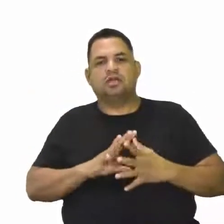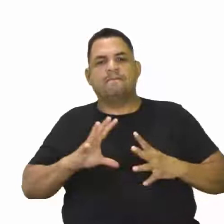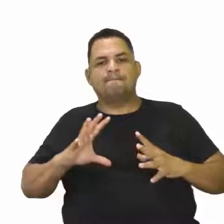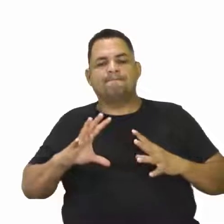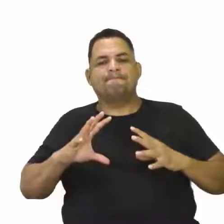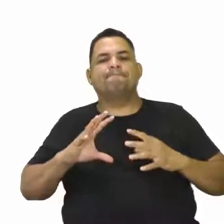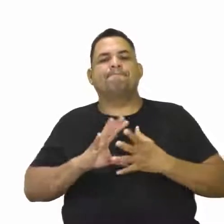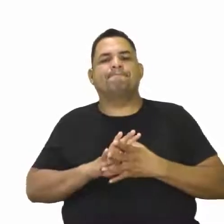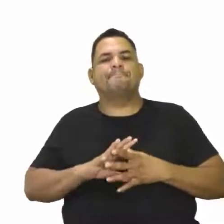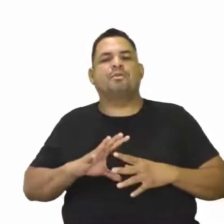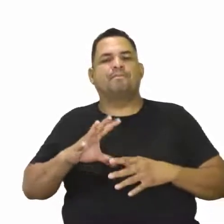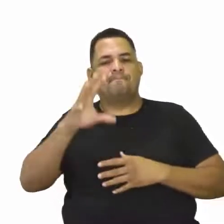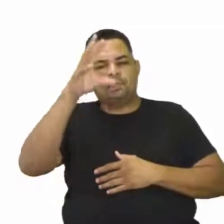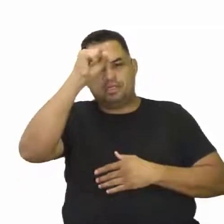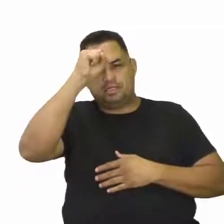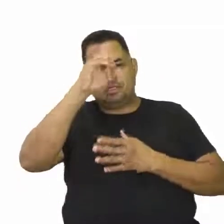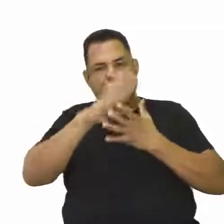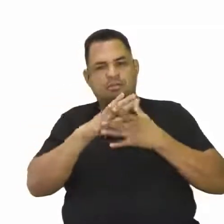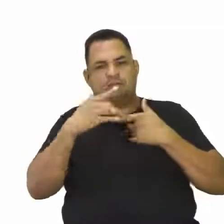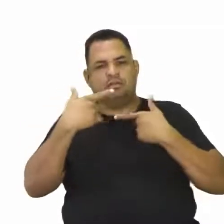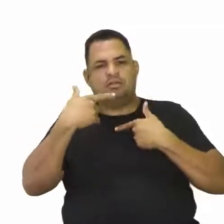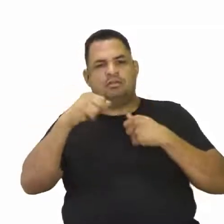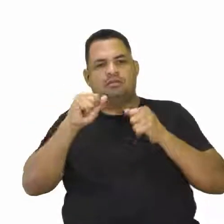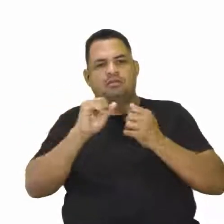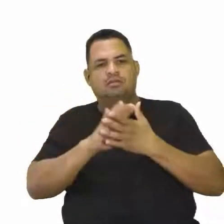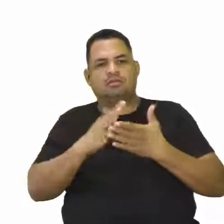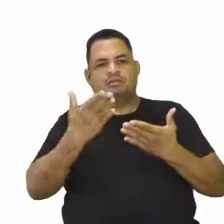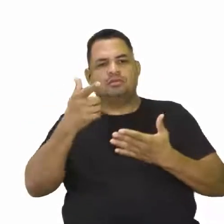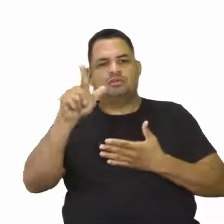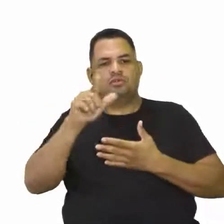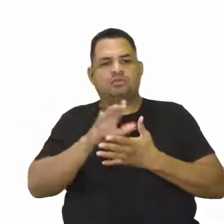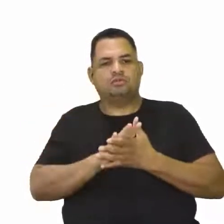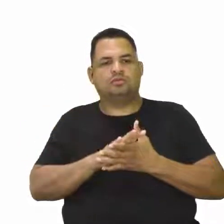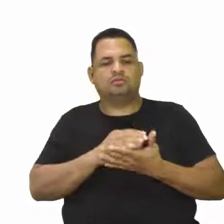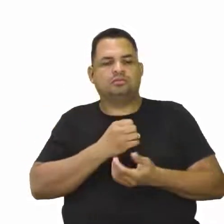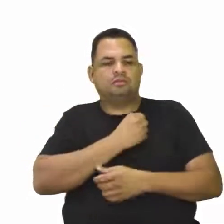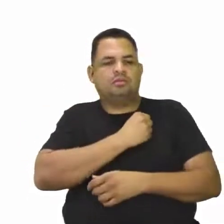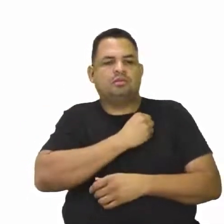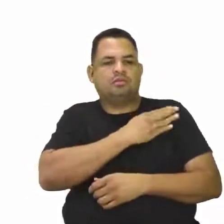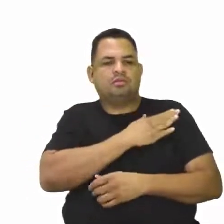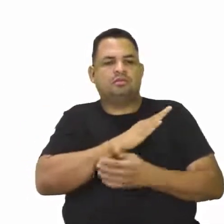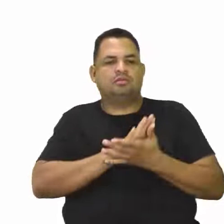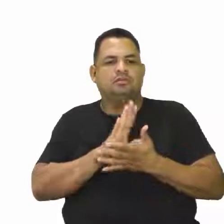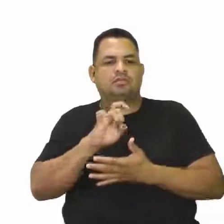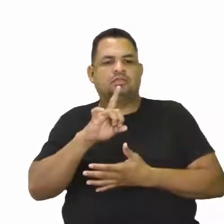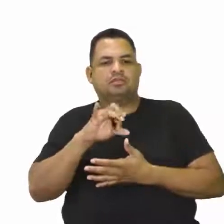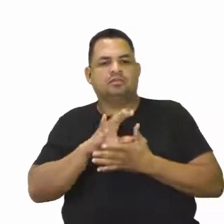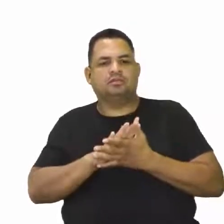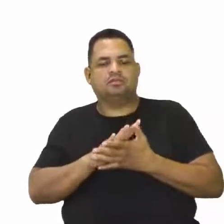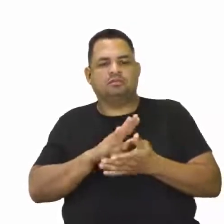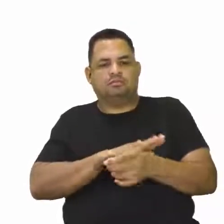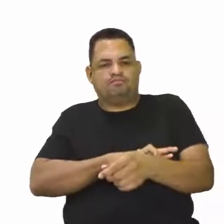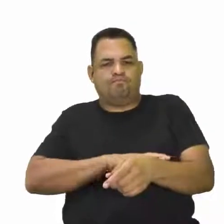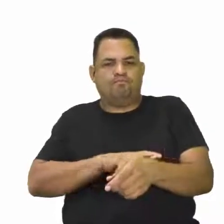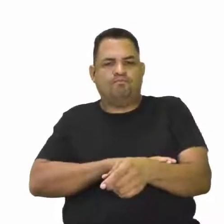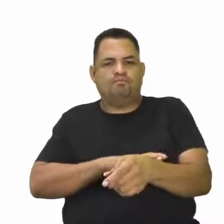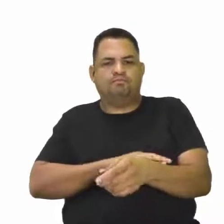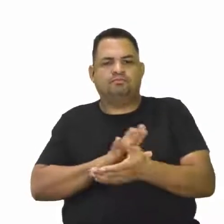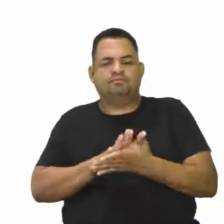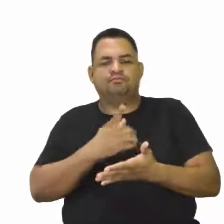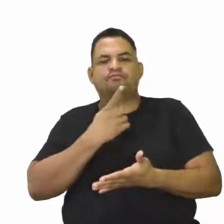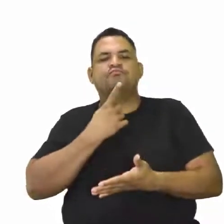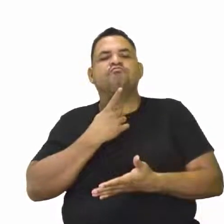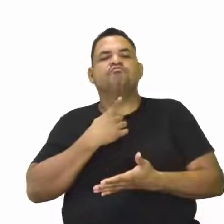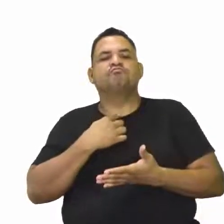cultura do outro. O preconceito étnico-racial sofrido pelos imigrantes mexicanos no novo país. O desejo de se